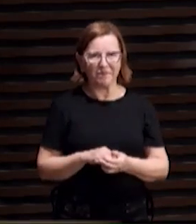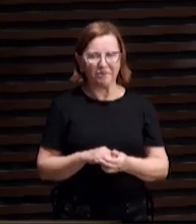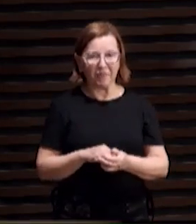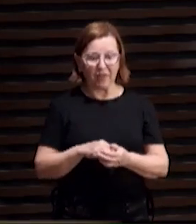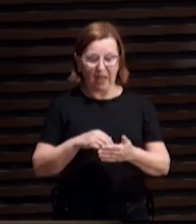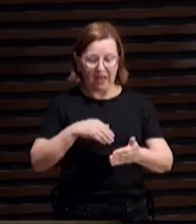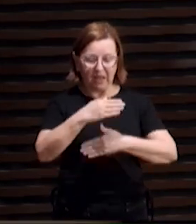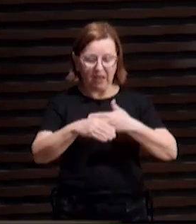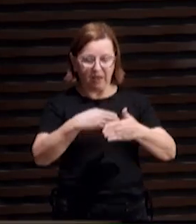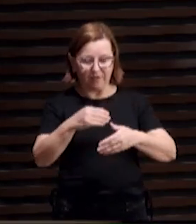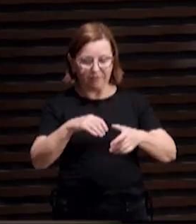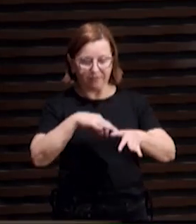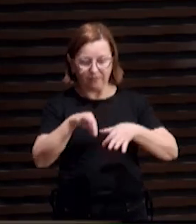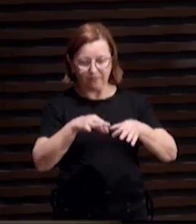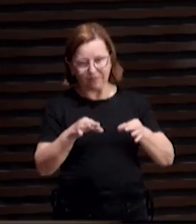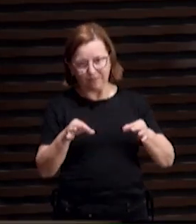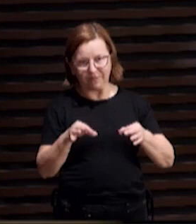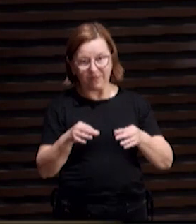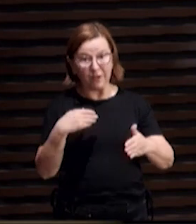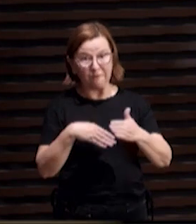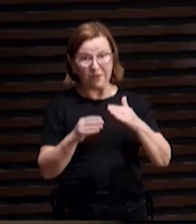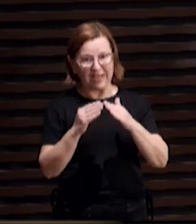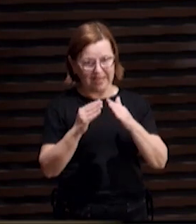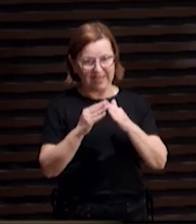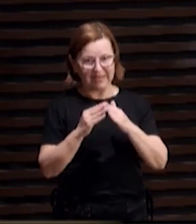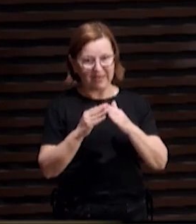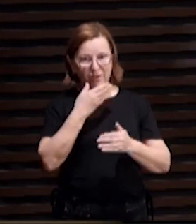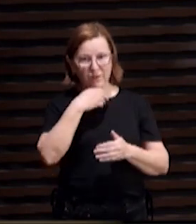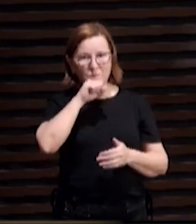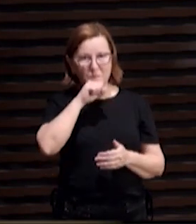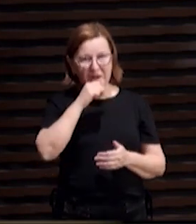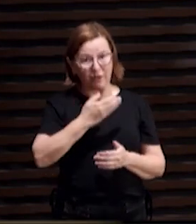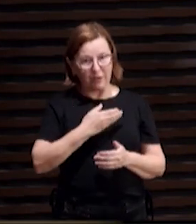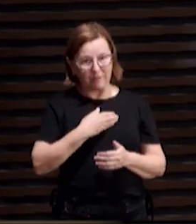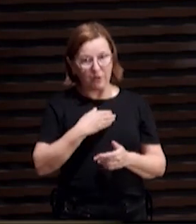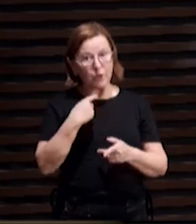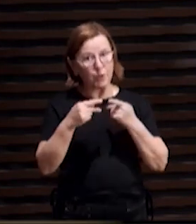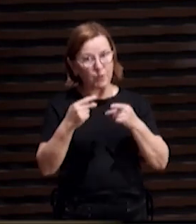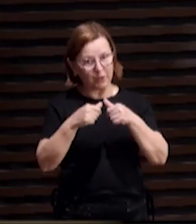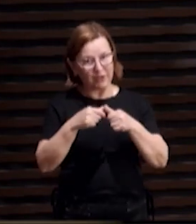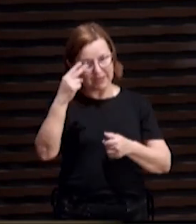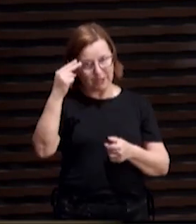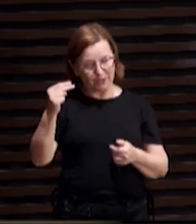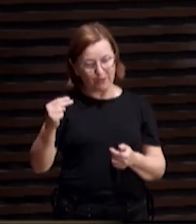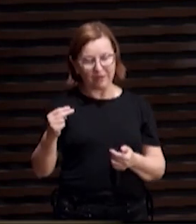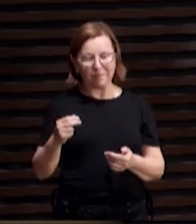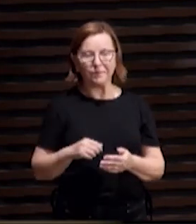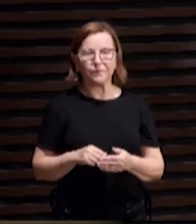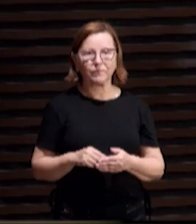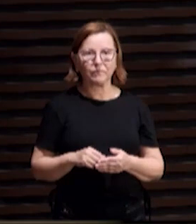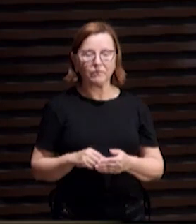pacotinho, foi na casa do pai e contou essa história para o pai. Que